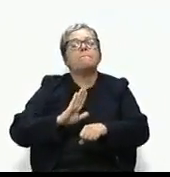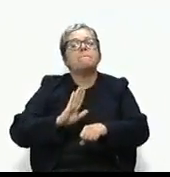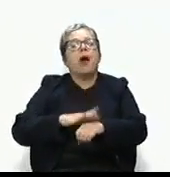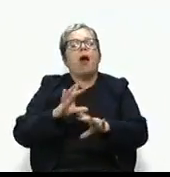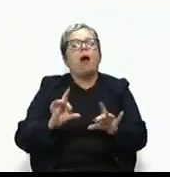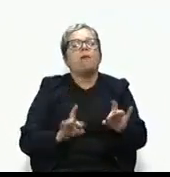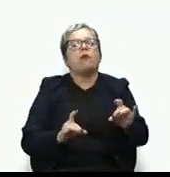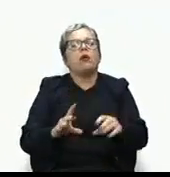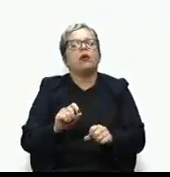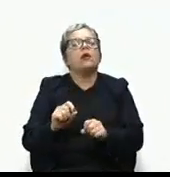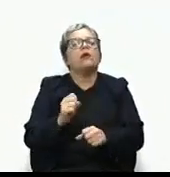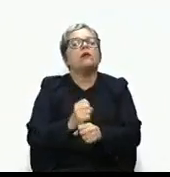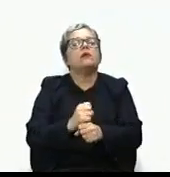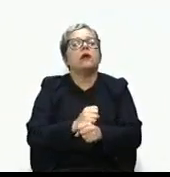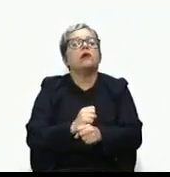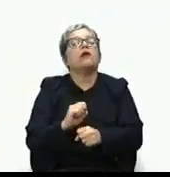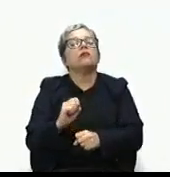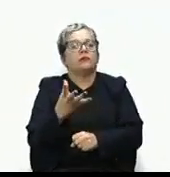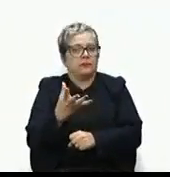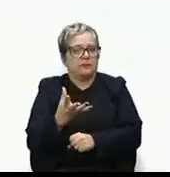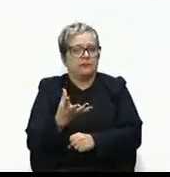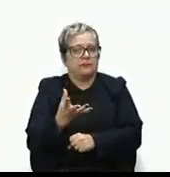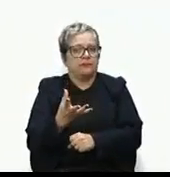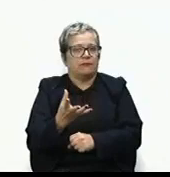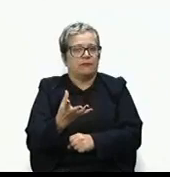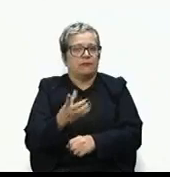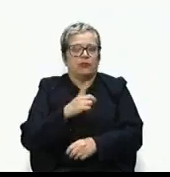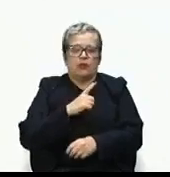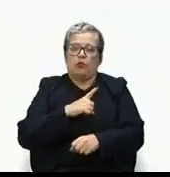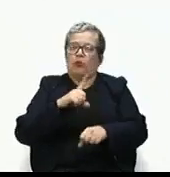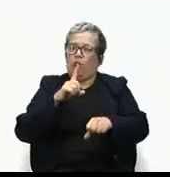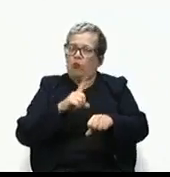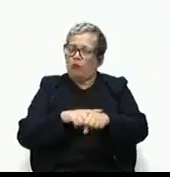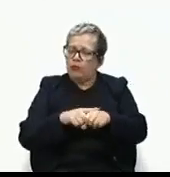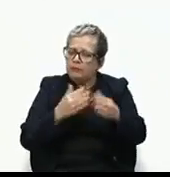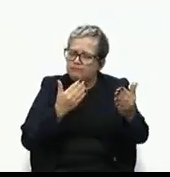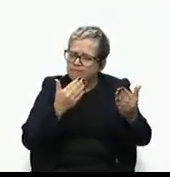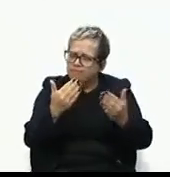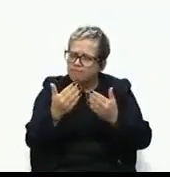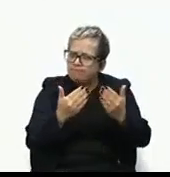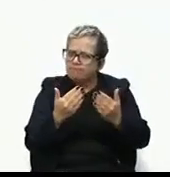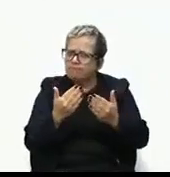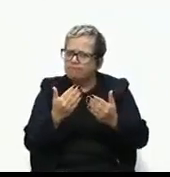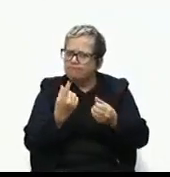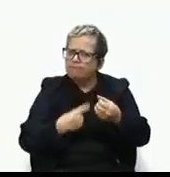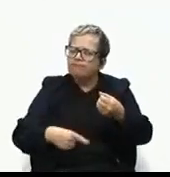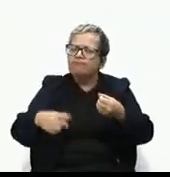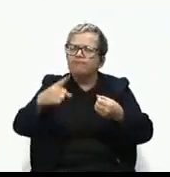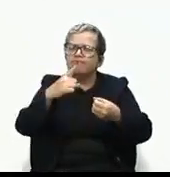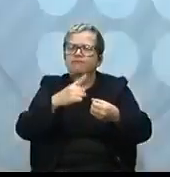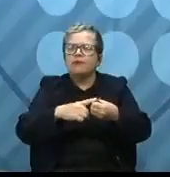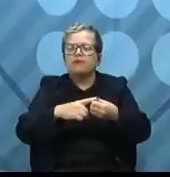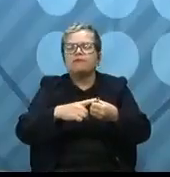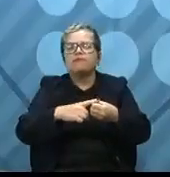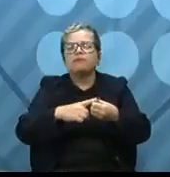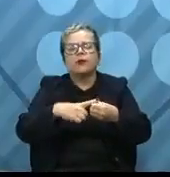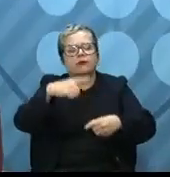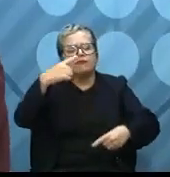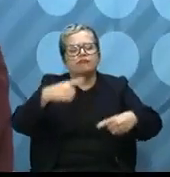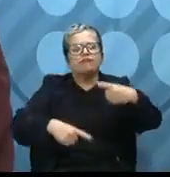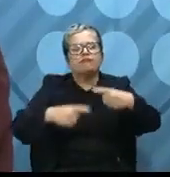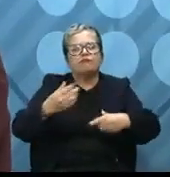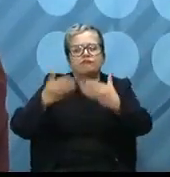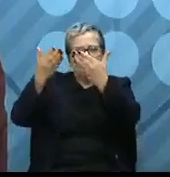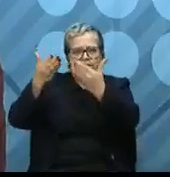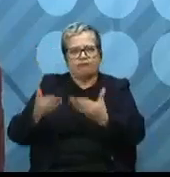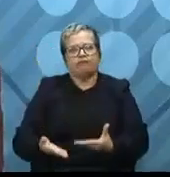e em que ano de funcionamento isso aconteceu? Você vai ter um momento para analisar e a seguir nós vamos retornar para discutir